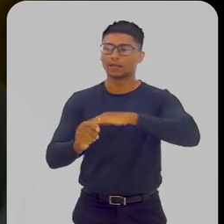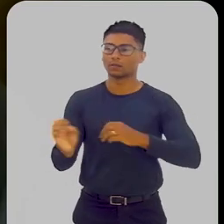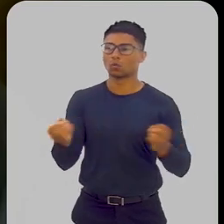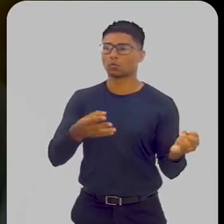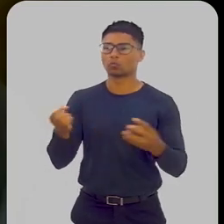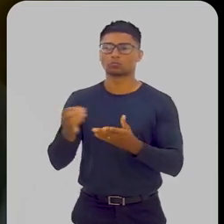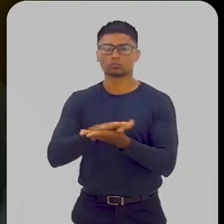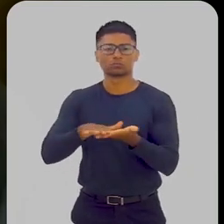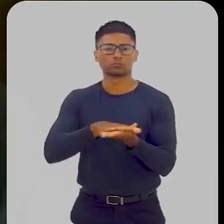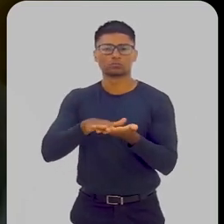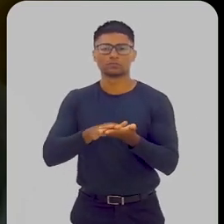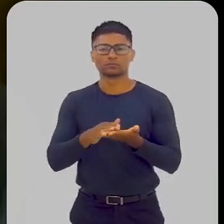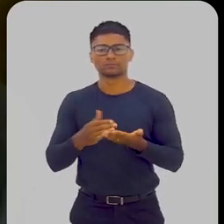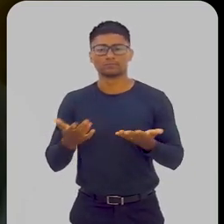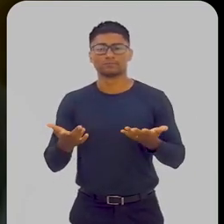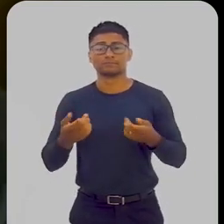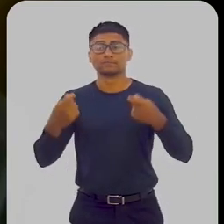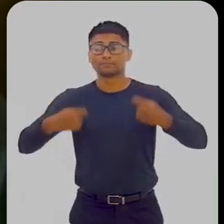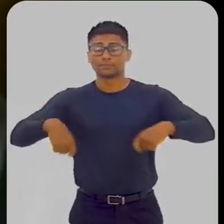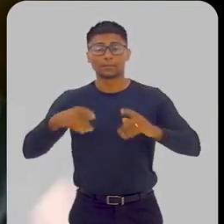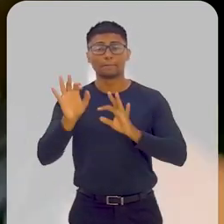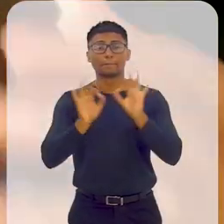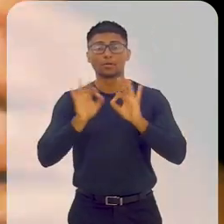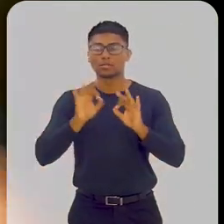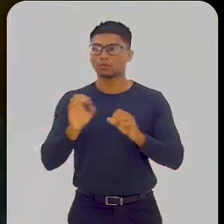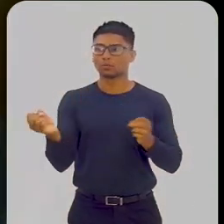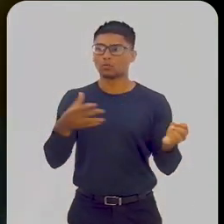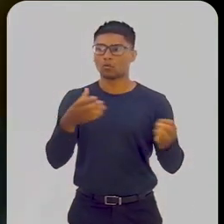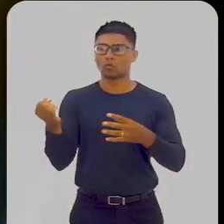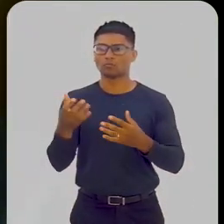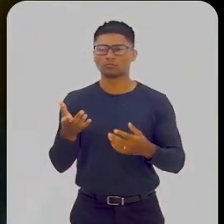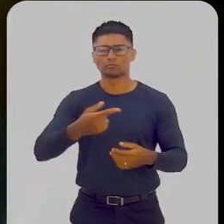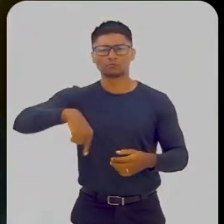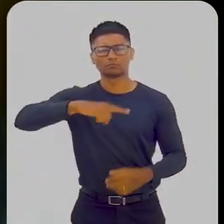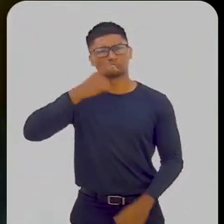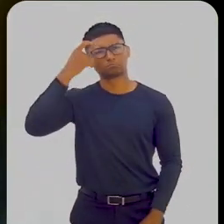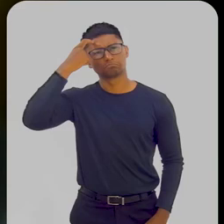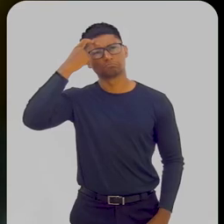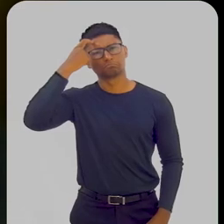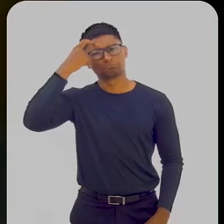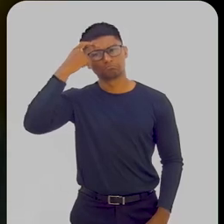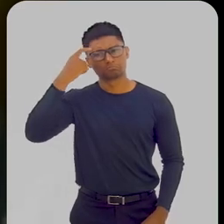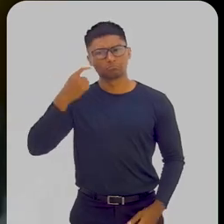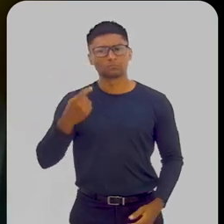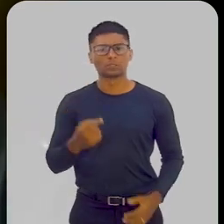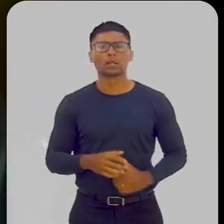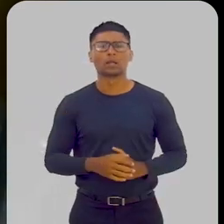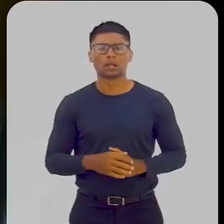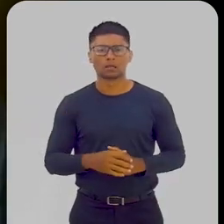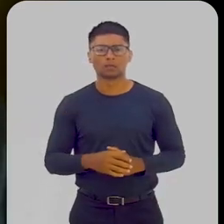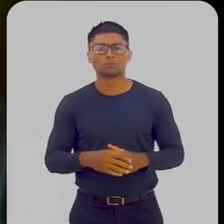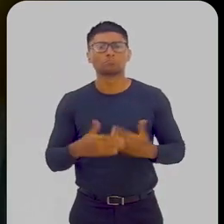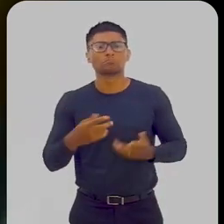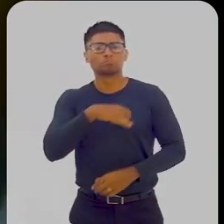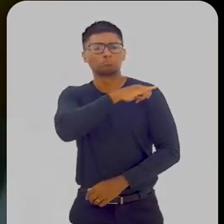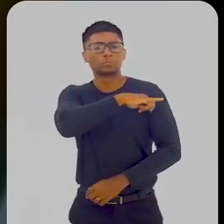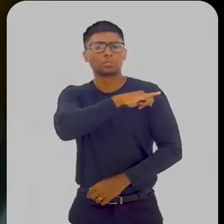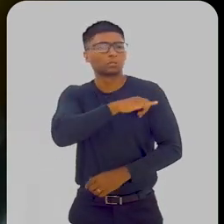para financiar a inovação, porque o projeto tinha que ter um caráter inovador. A gente se perguntava ali, né, com